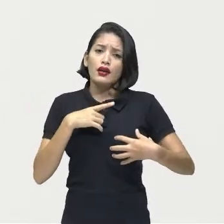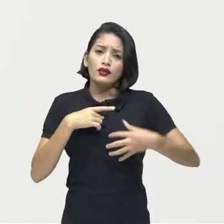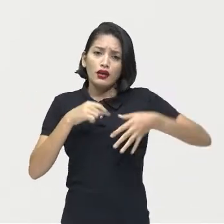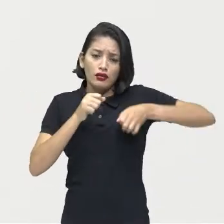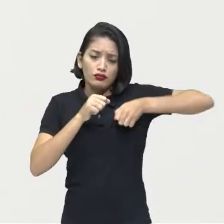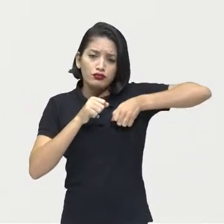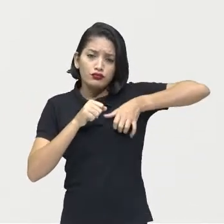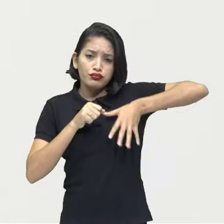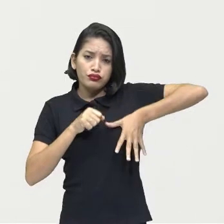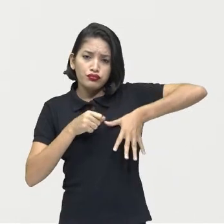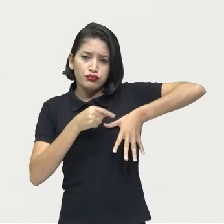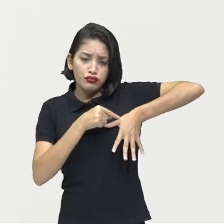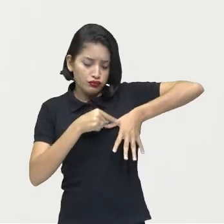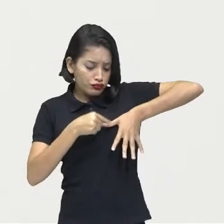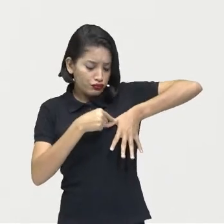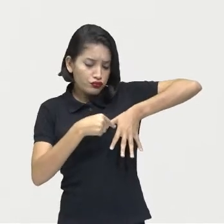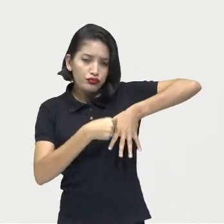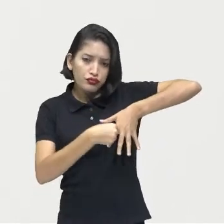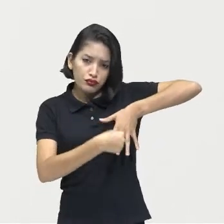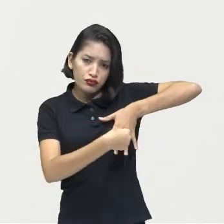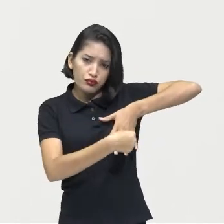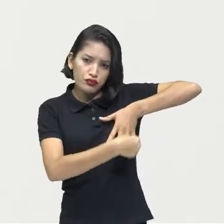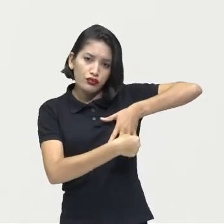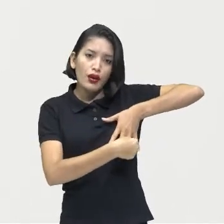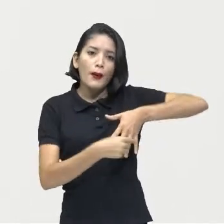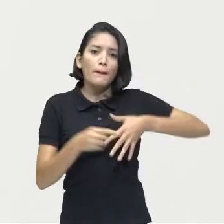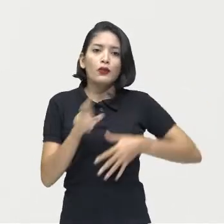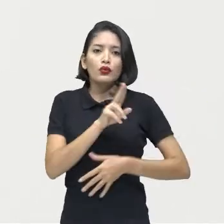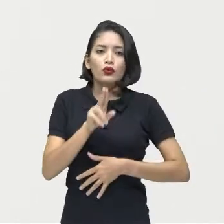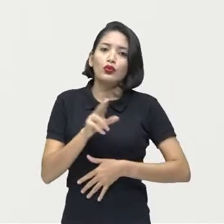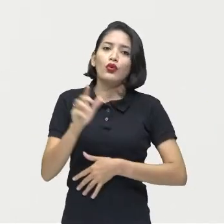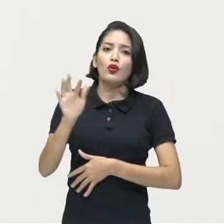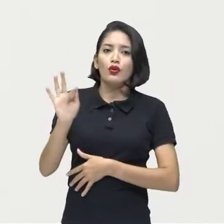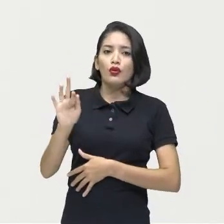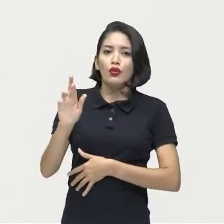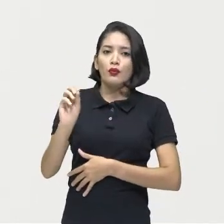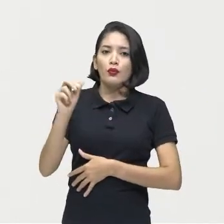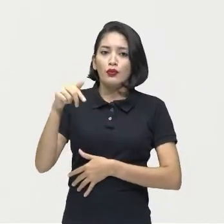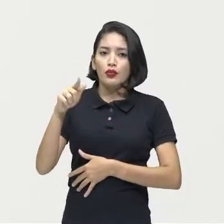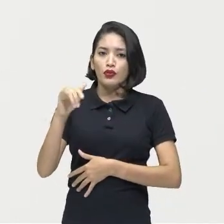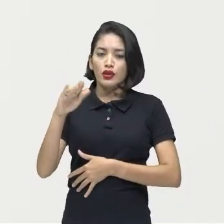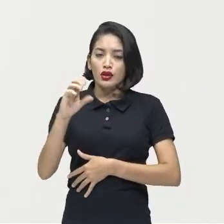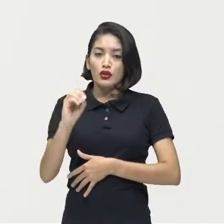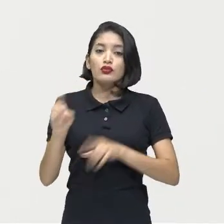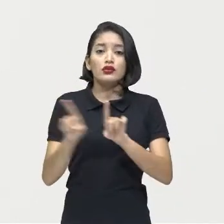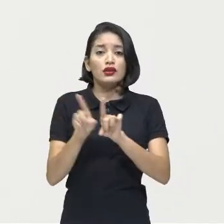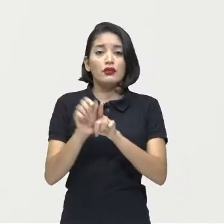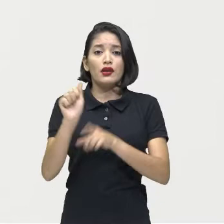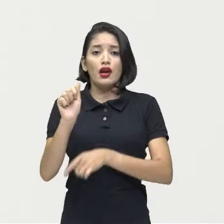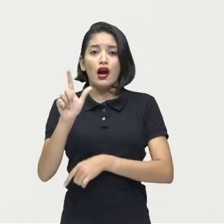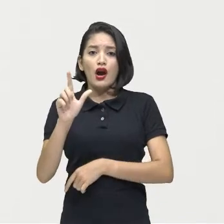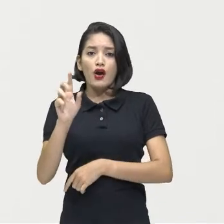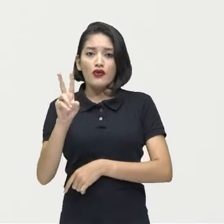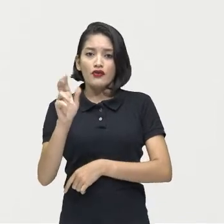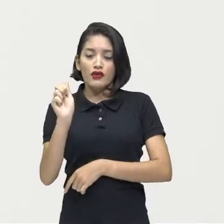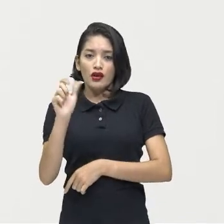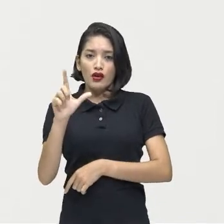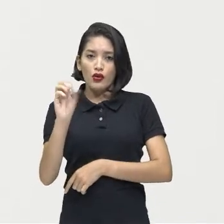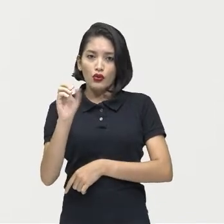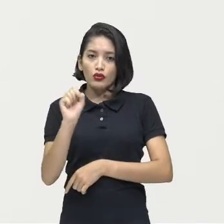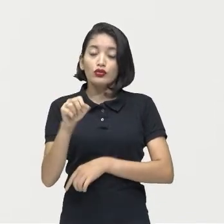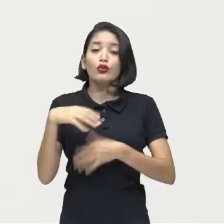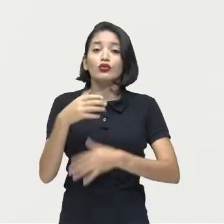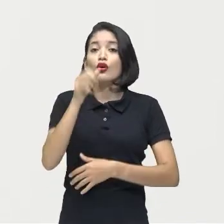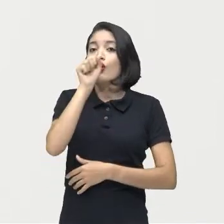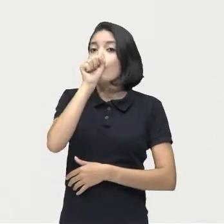os alvéolos pulmonares. Esse é o processo de inspiração, quando o ar entra no